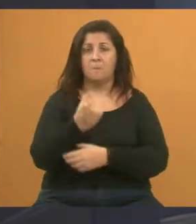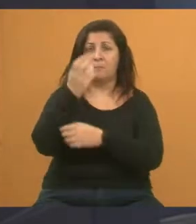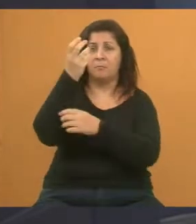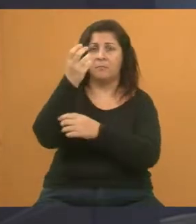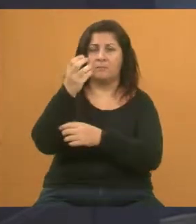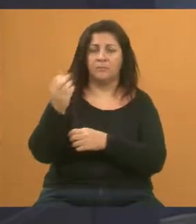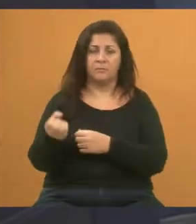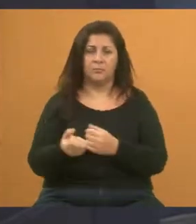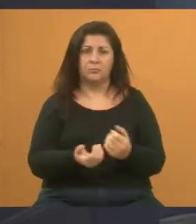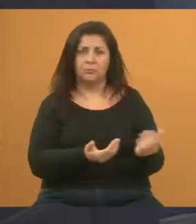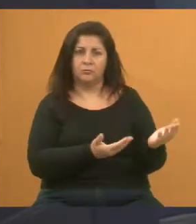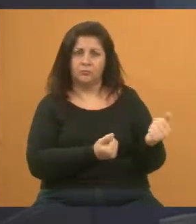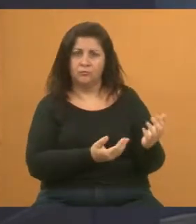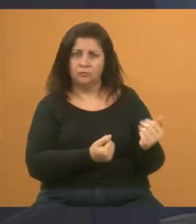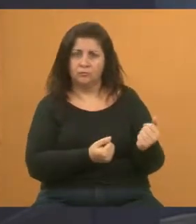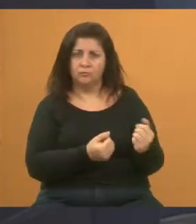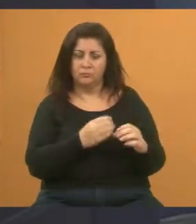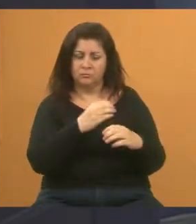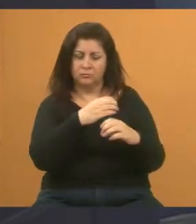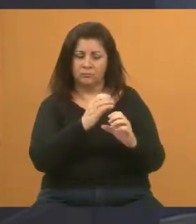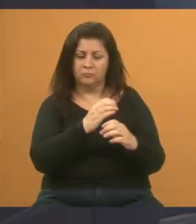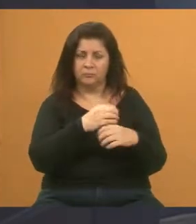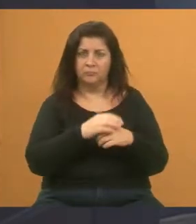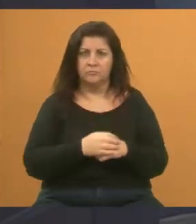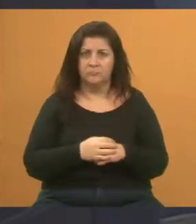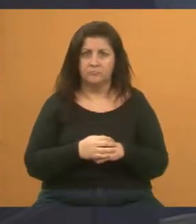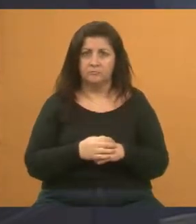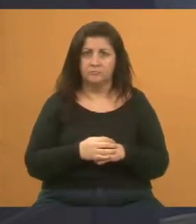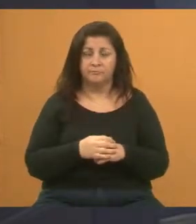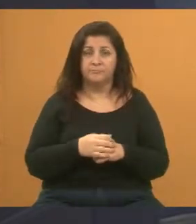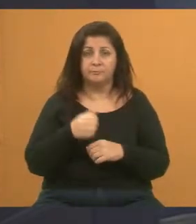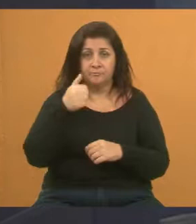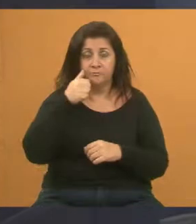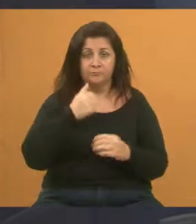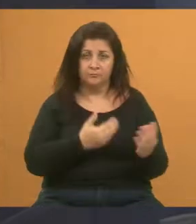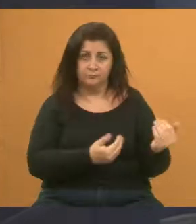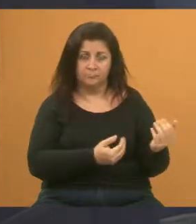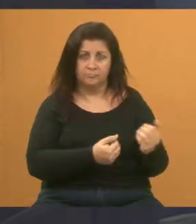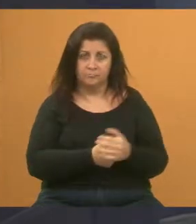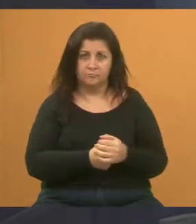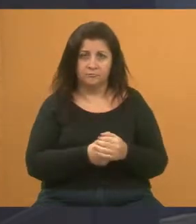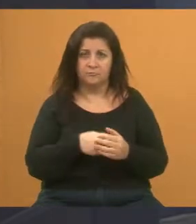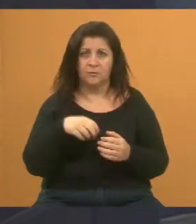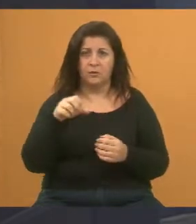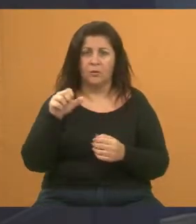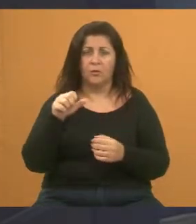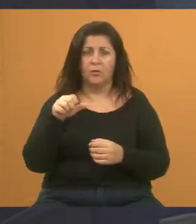Cientista, onde uma jovem lá do Rio Grande do Sul, ela